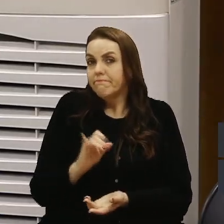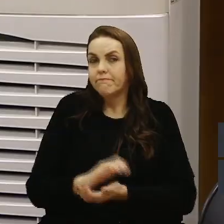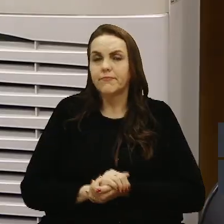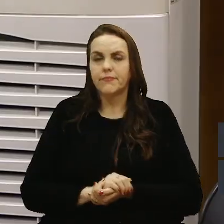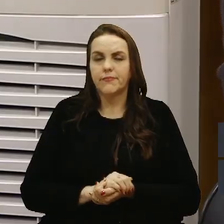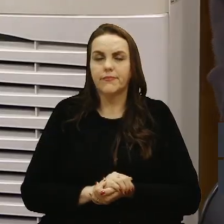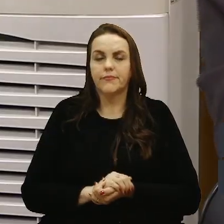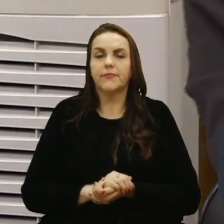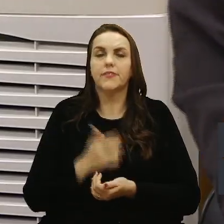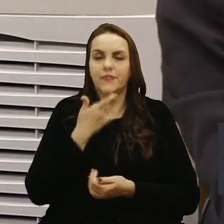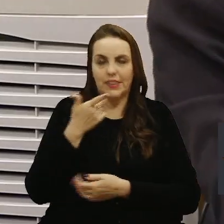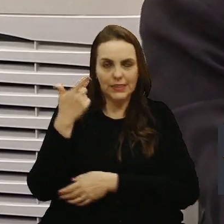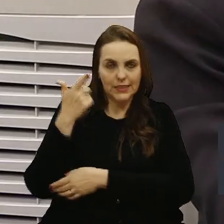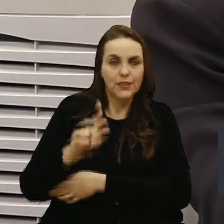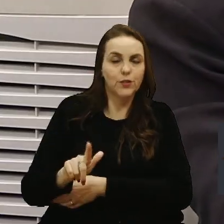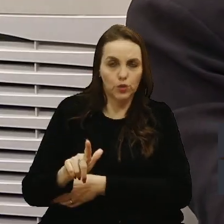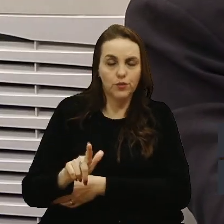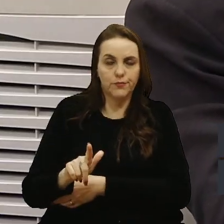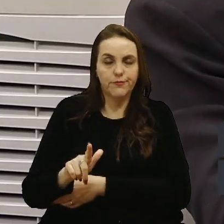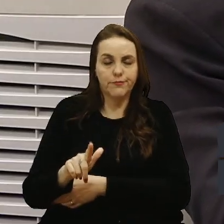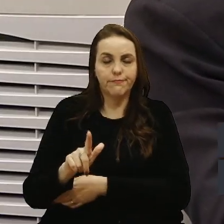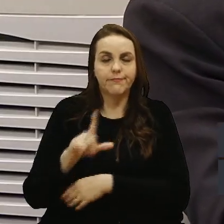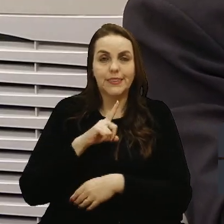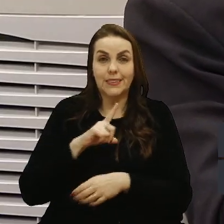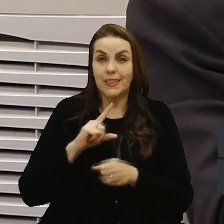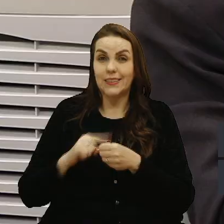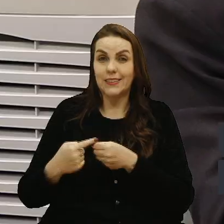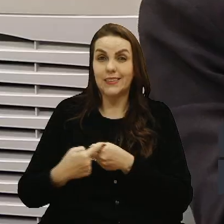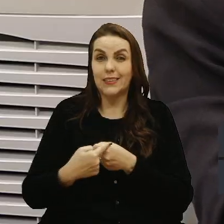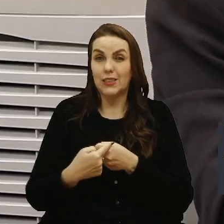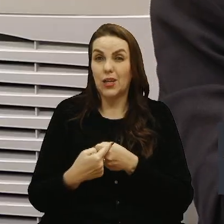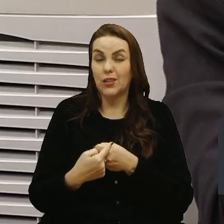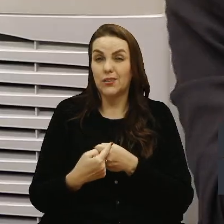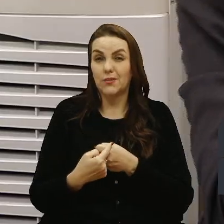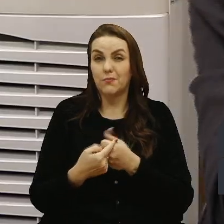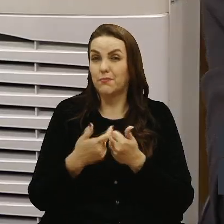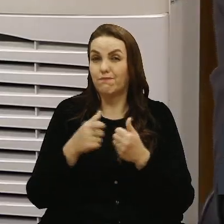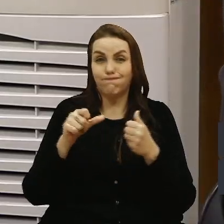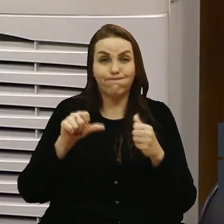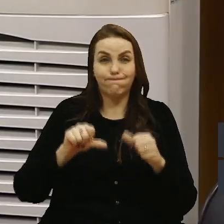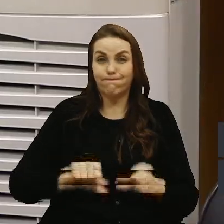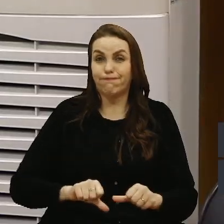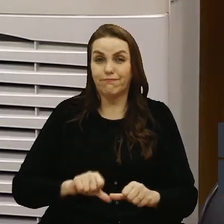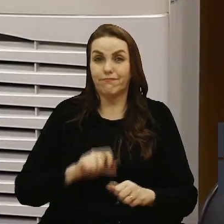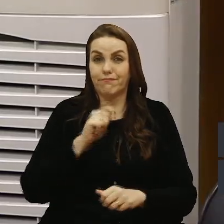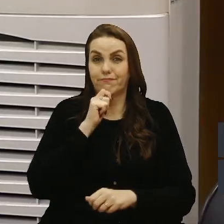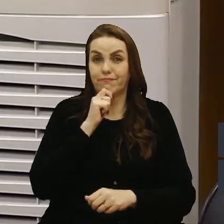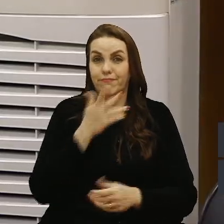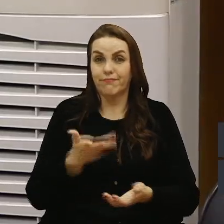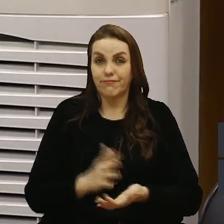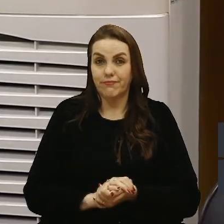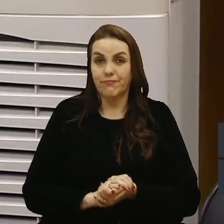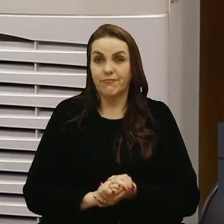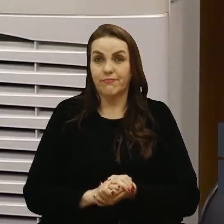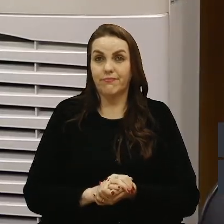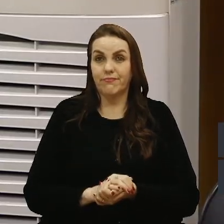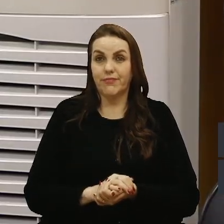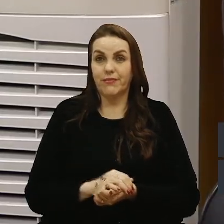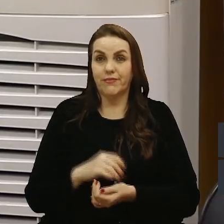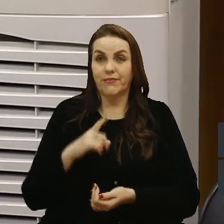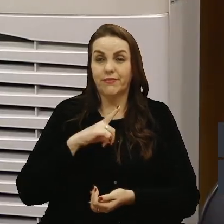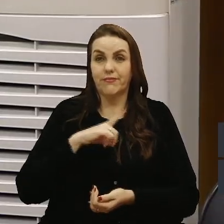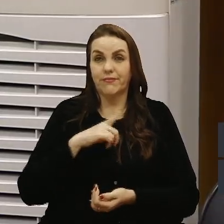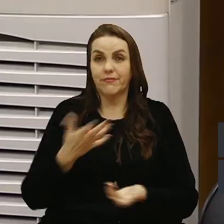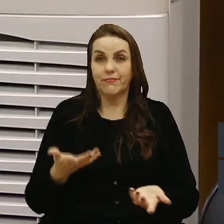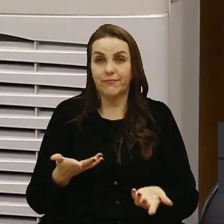volto a frisar, tem cidades muito desastrosas na questão de saúde e Caxias do Sul, posso dizer,